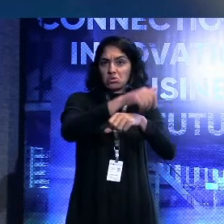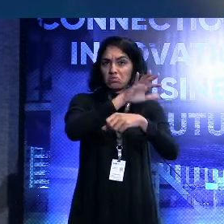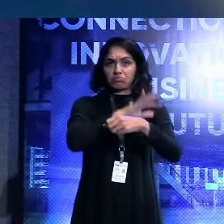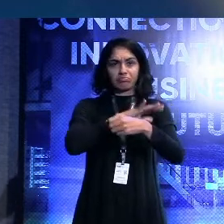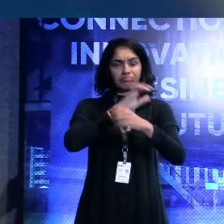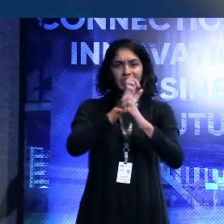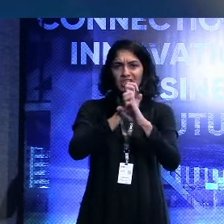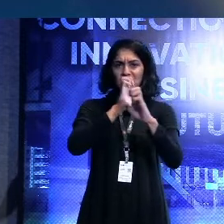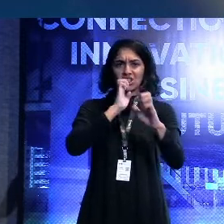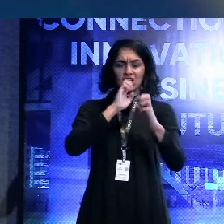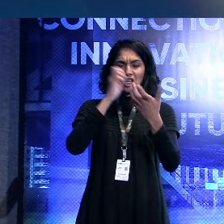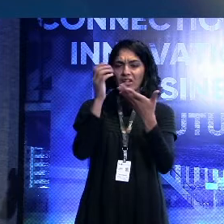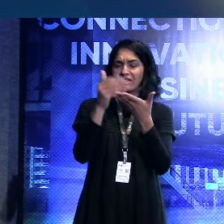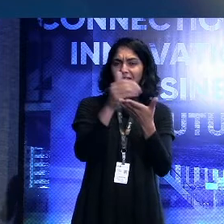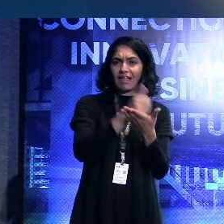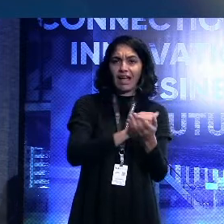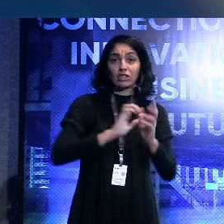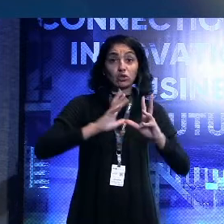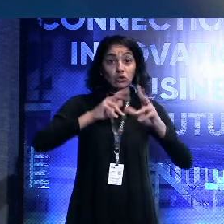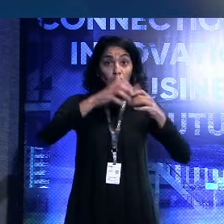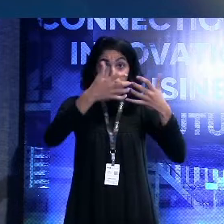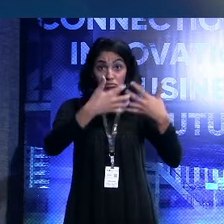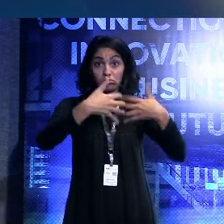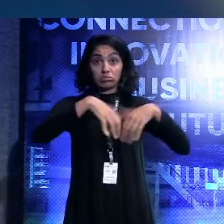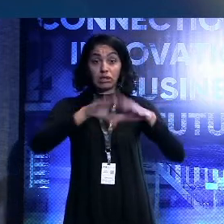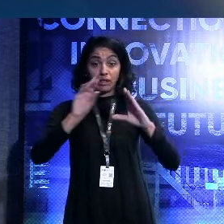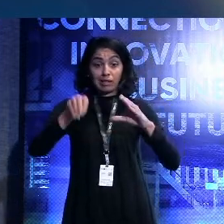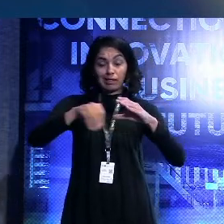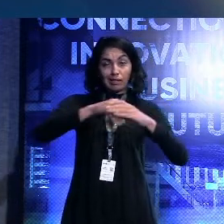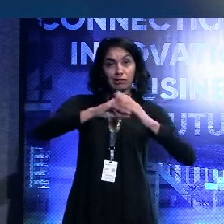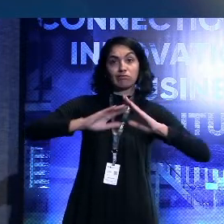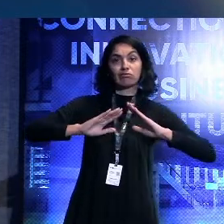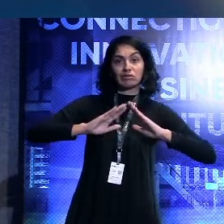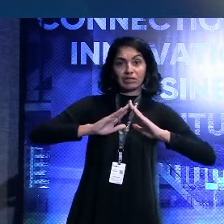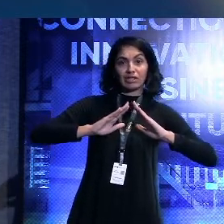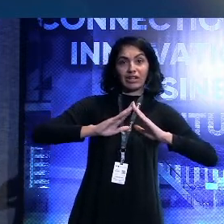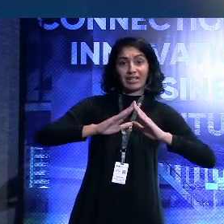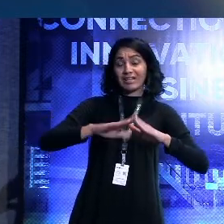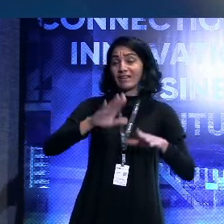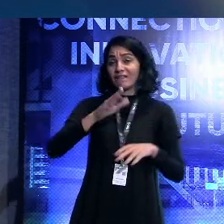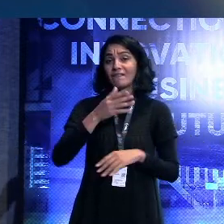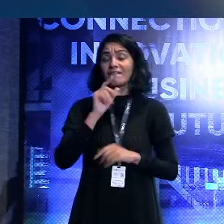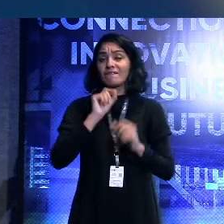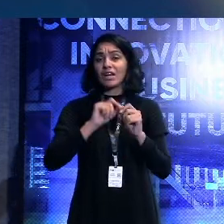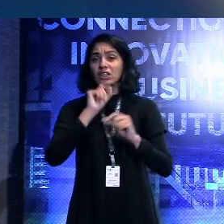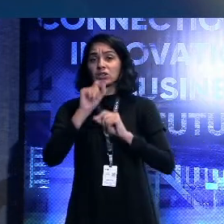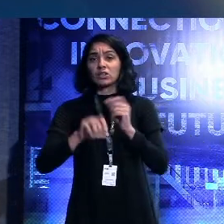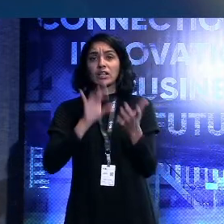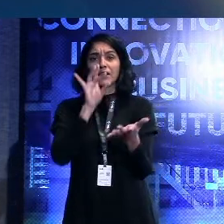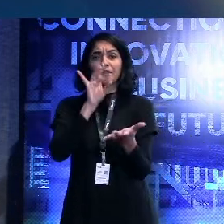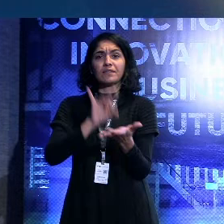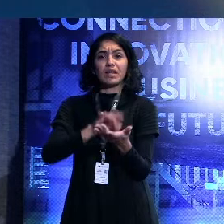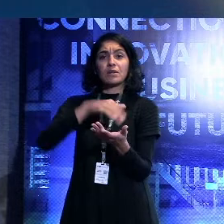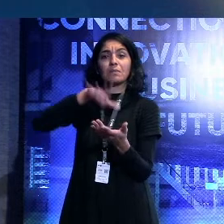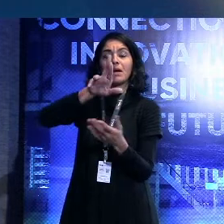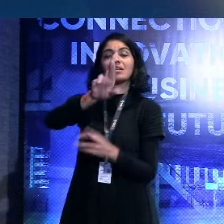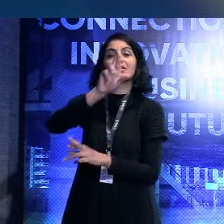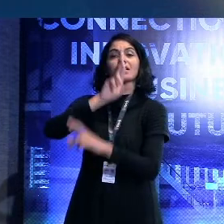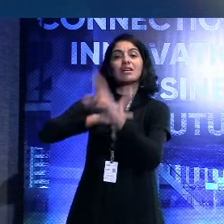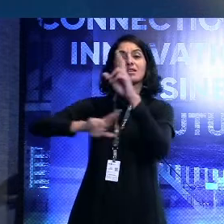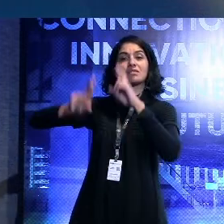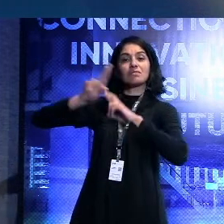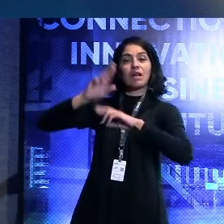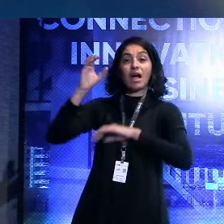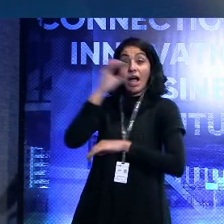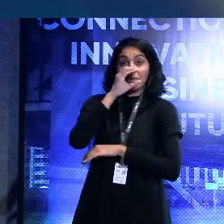learning, toda uma complexidade agora realmente dentro de casa, o que faz com que, na verdade, a gente tenha muito mais resultado de maneira mais